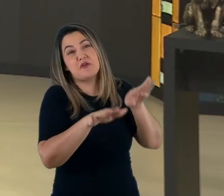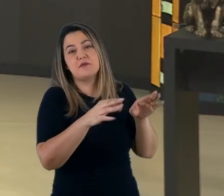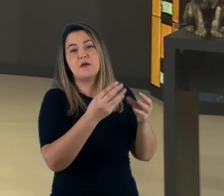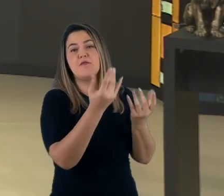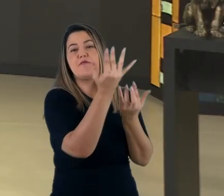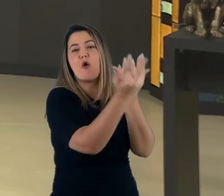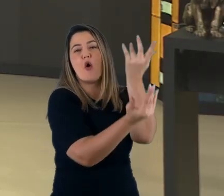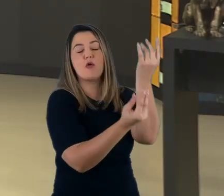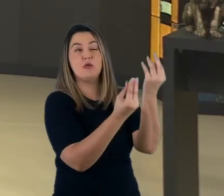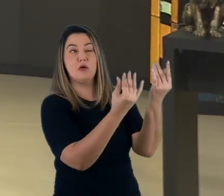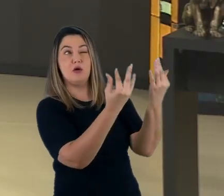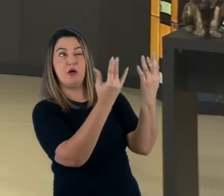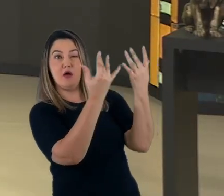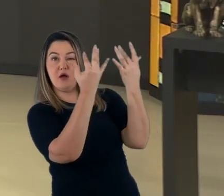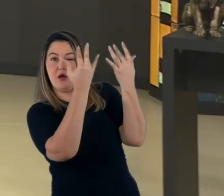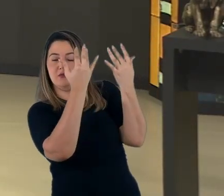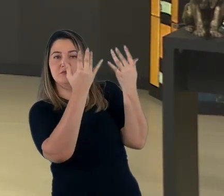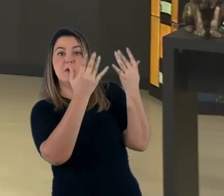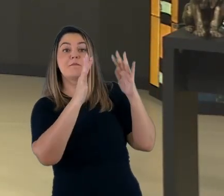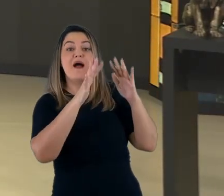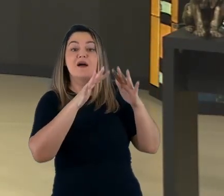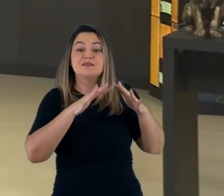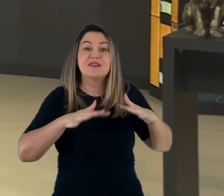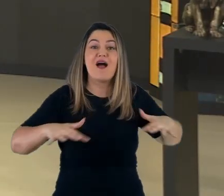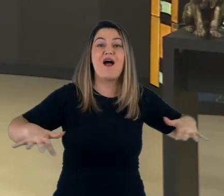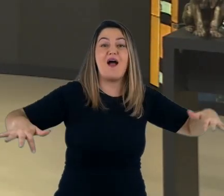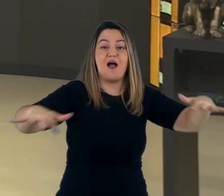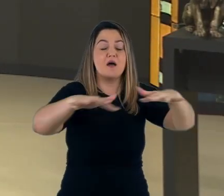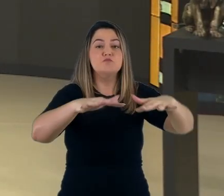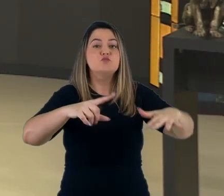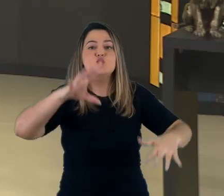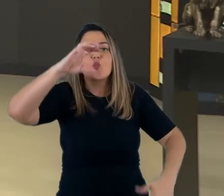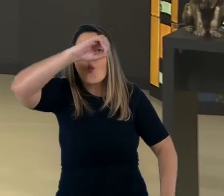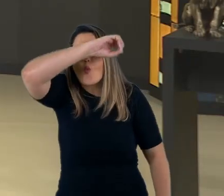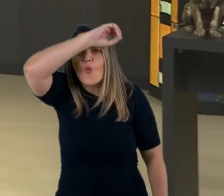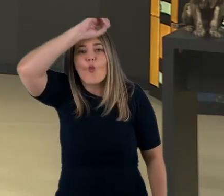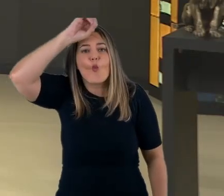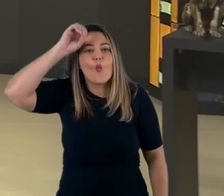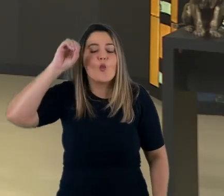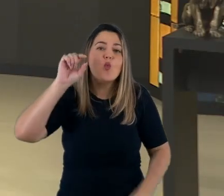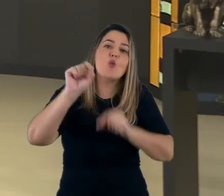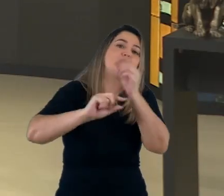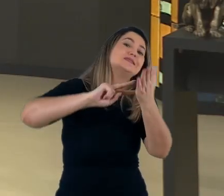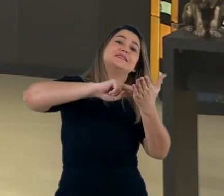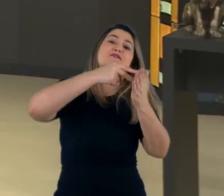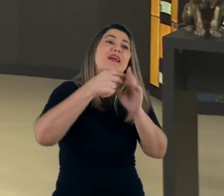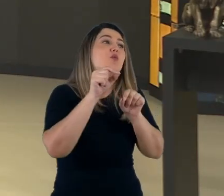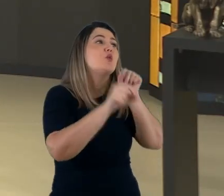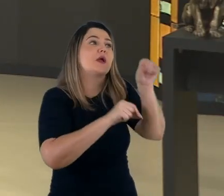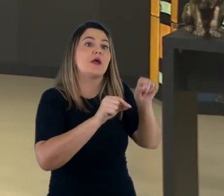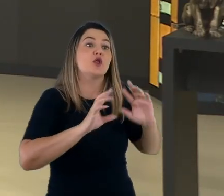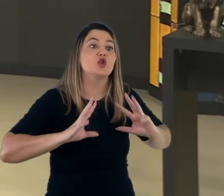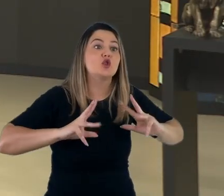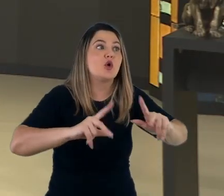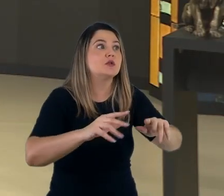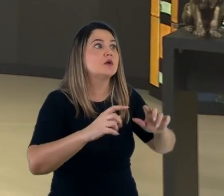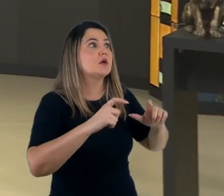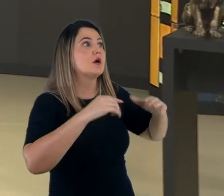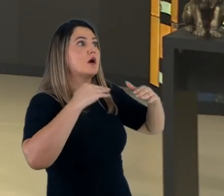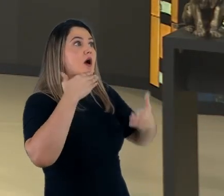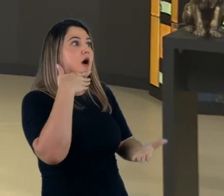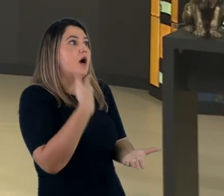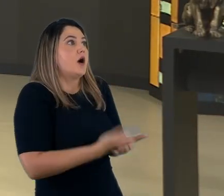for, ninguém na sala podia saber o que aquilo significava, e o medo estava estampado na face de